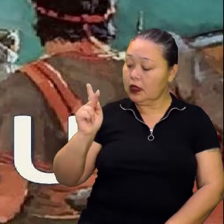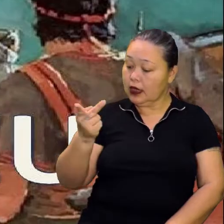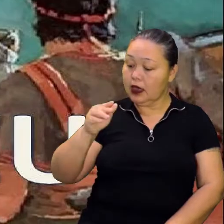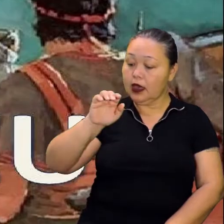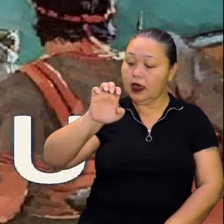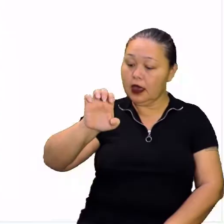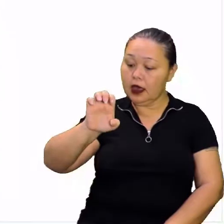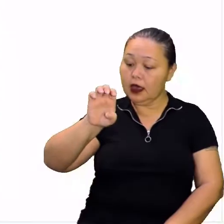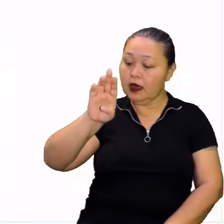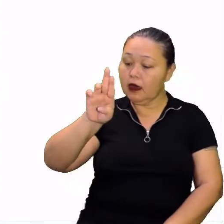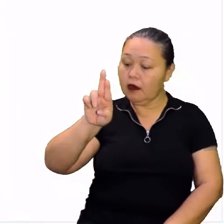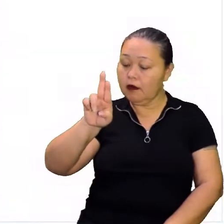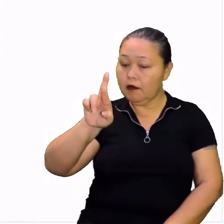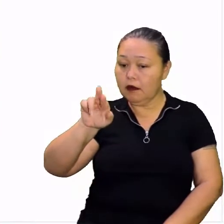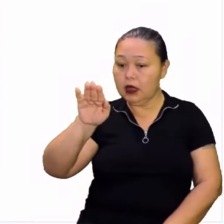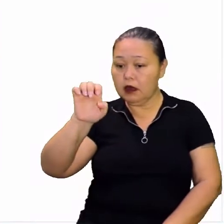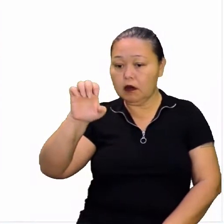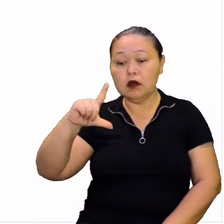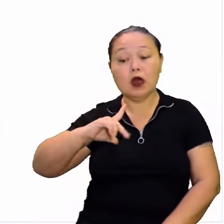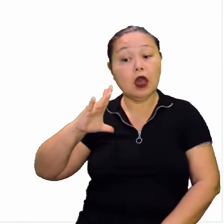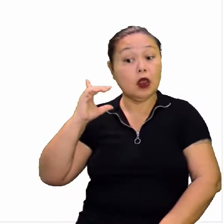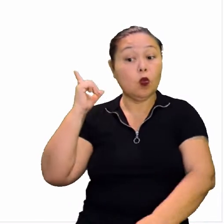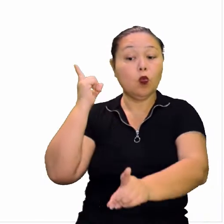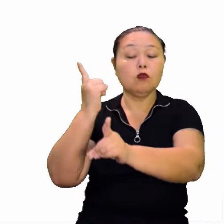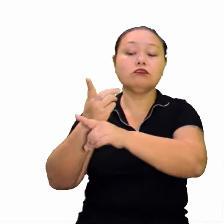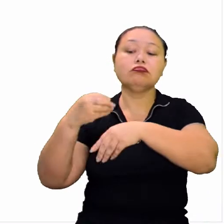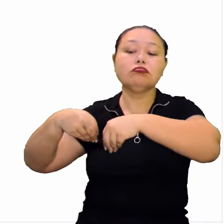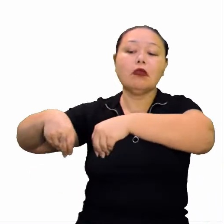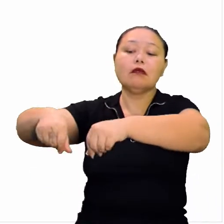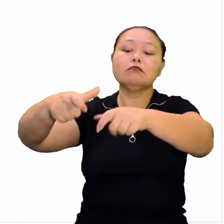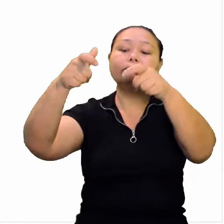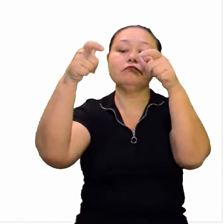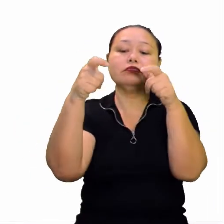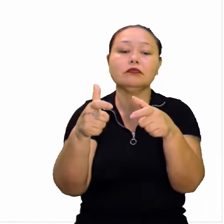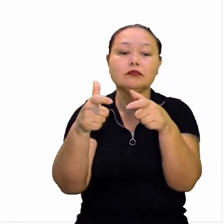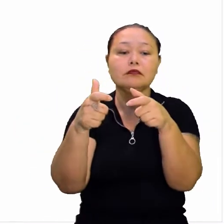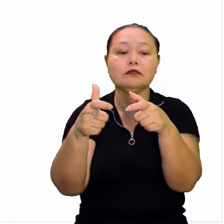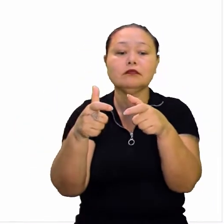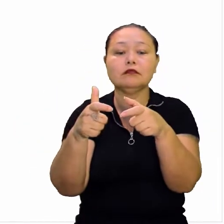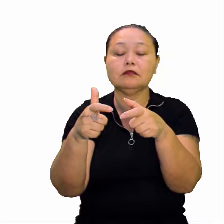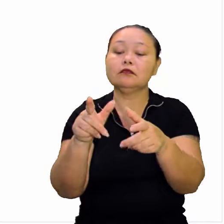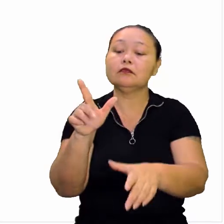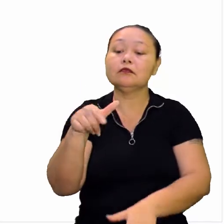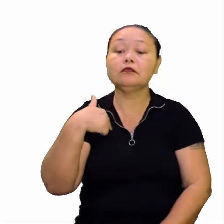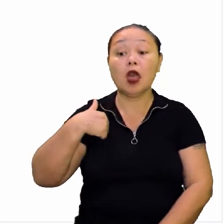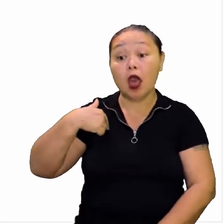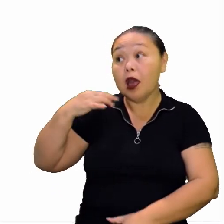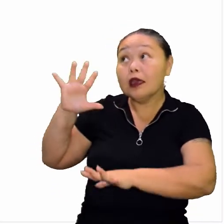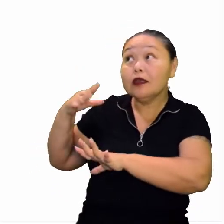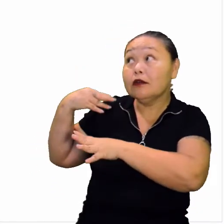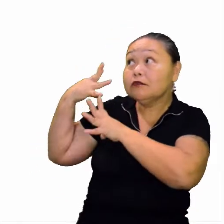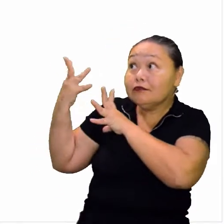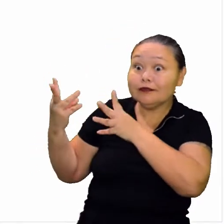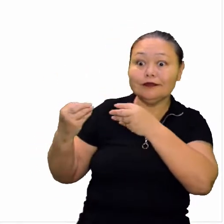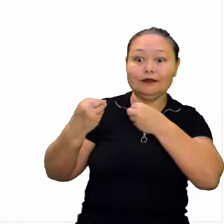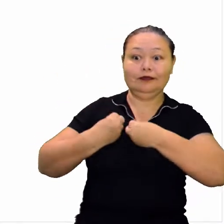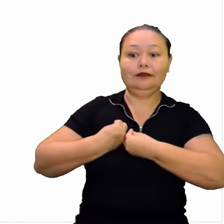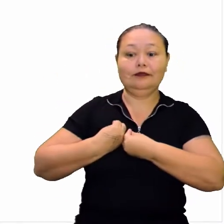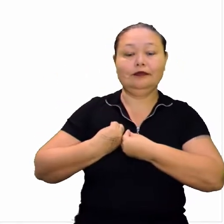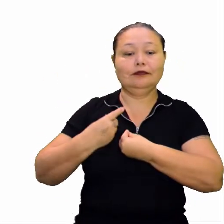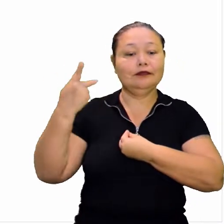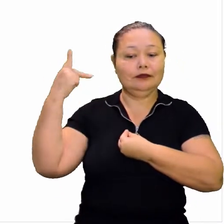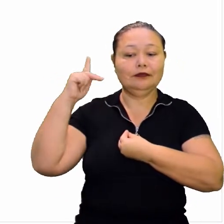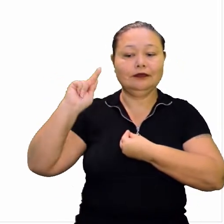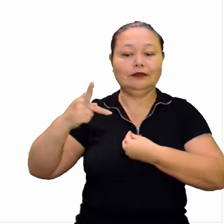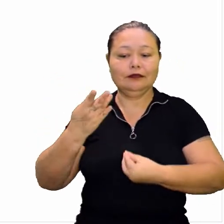acabam encontrando um território. O que nós herdamos deles? Bom,